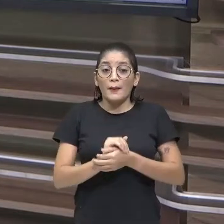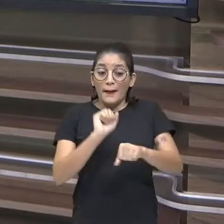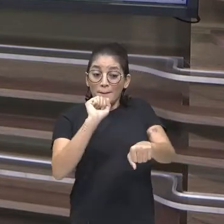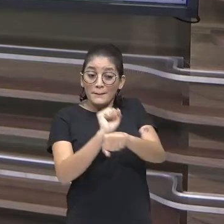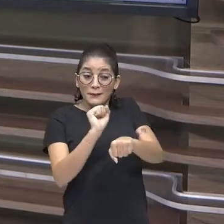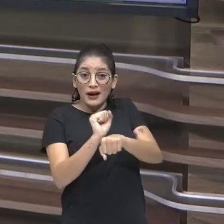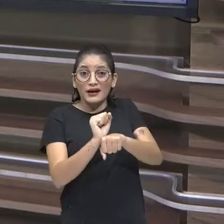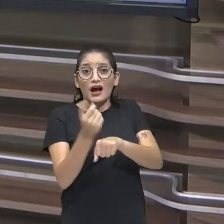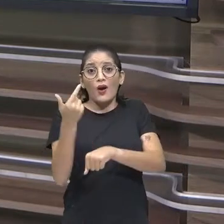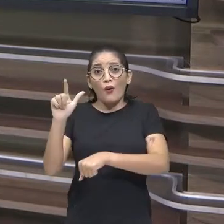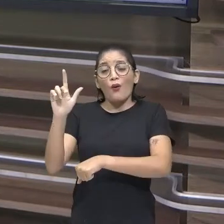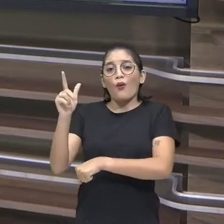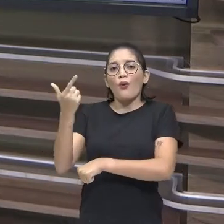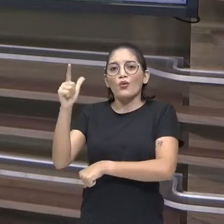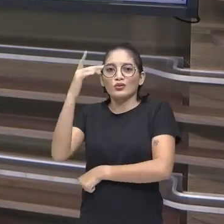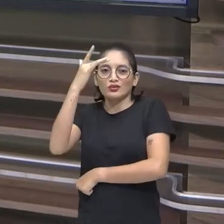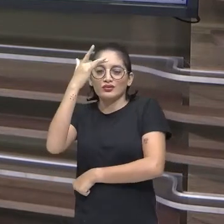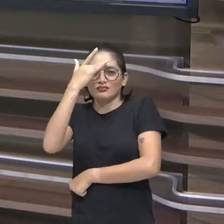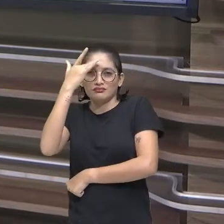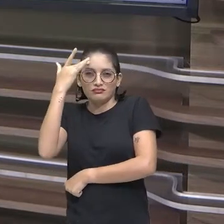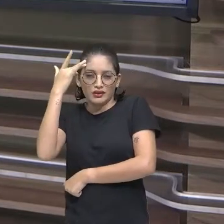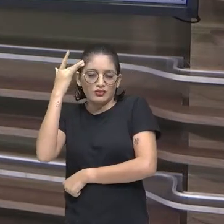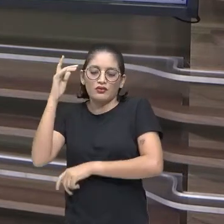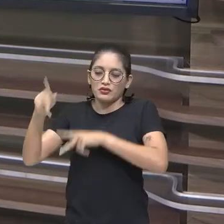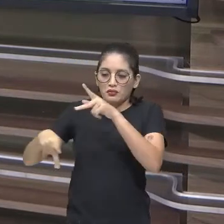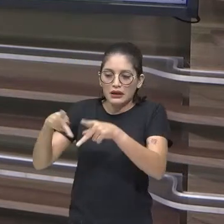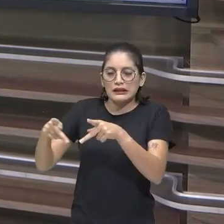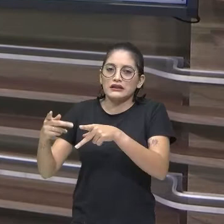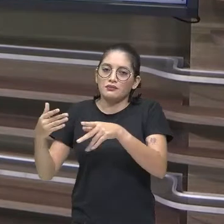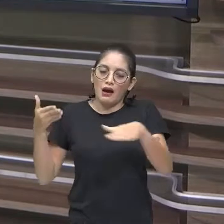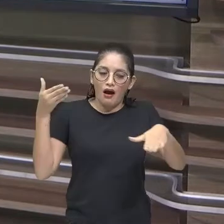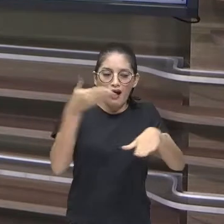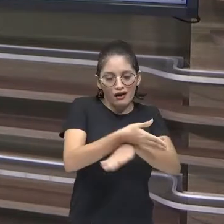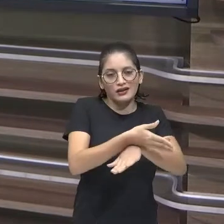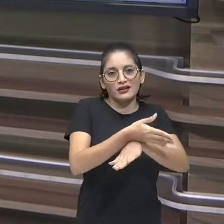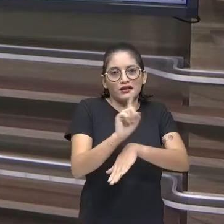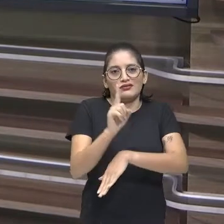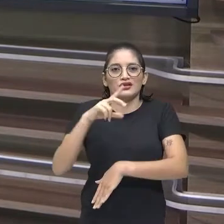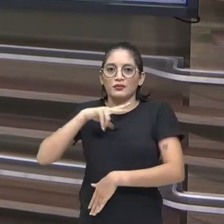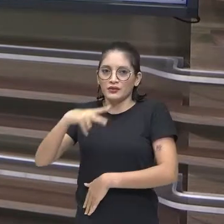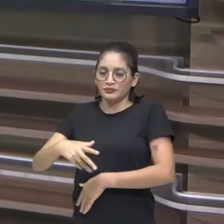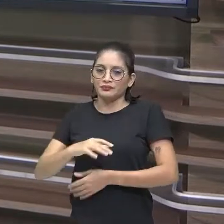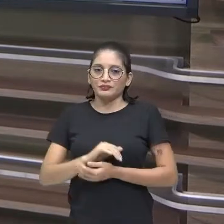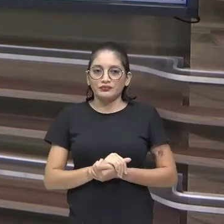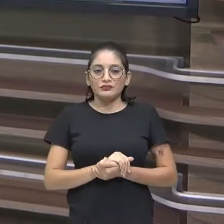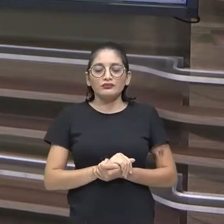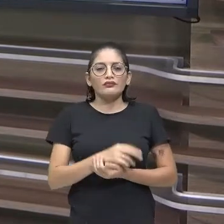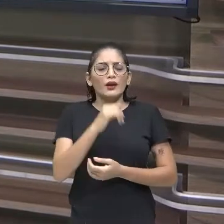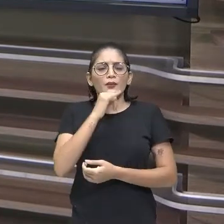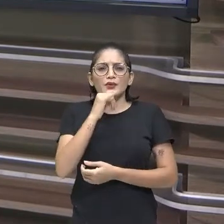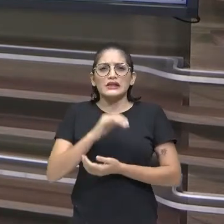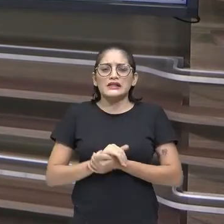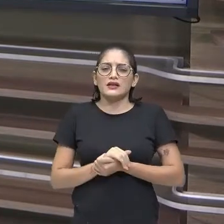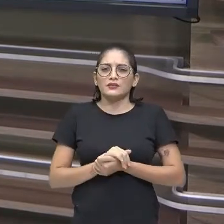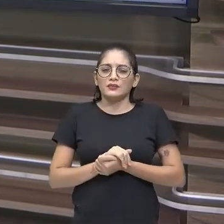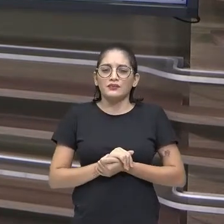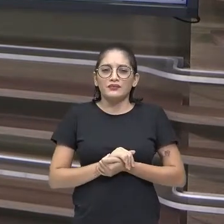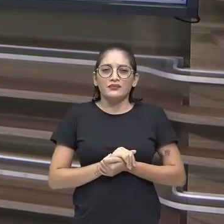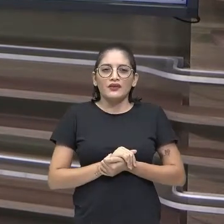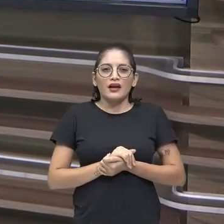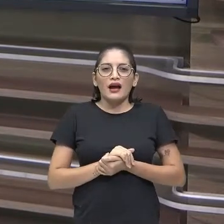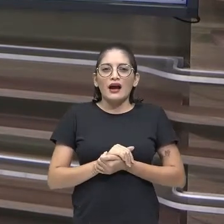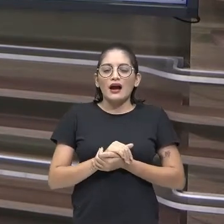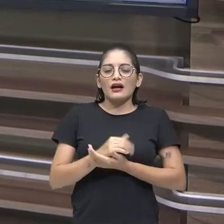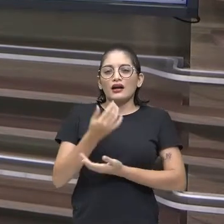invasão de outras nações que não fossem portuguesas. Por exemplo, a Inglaterra estava de olho na região